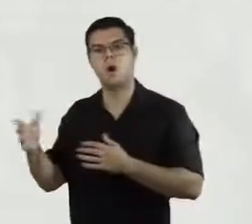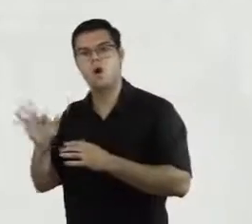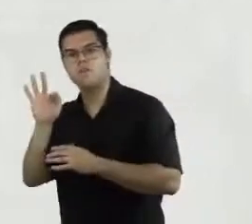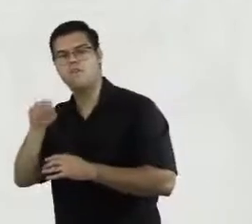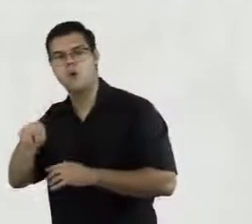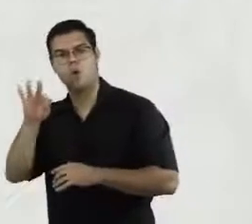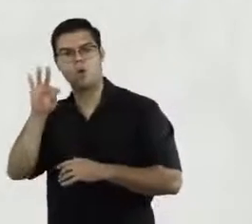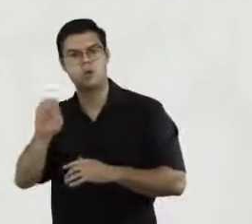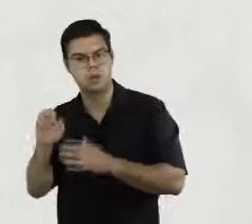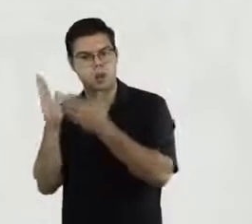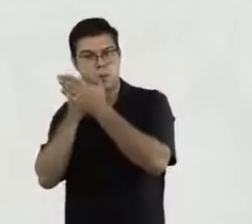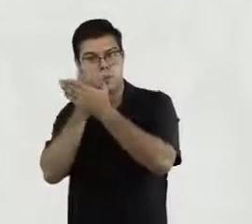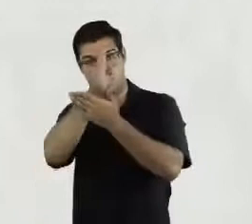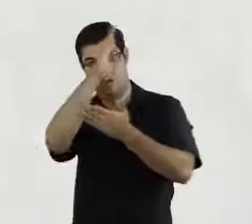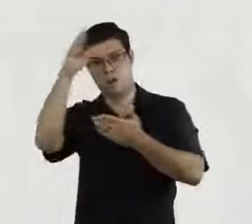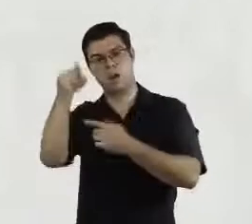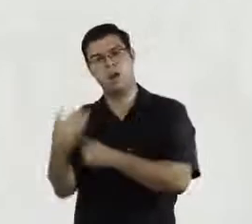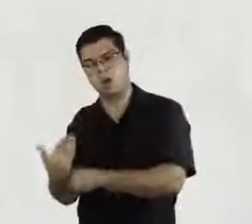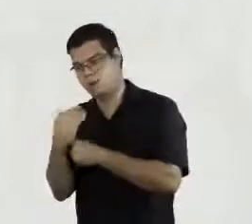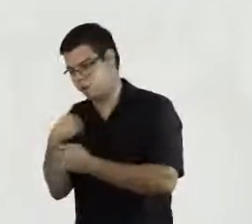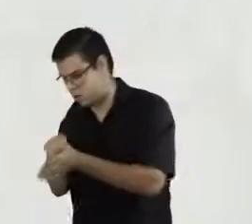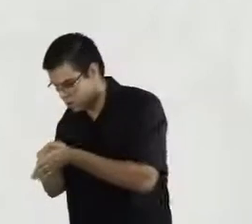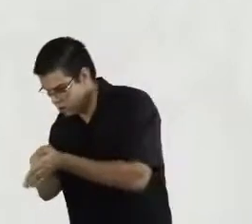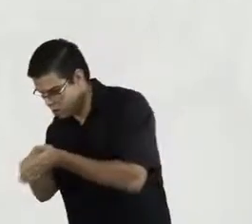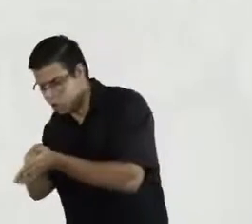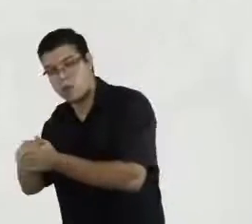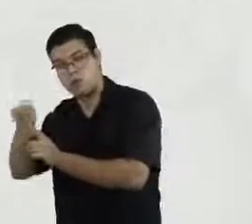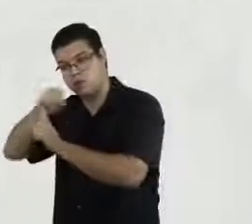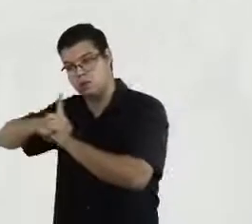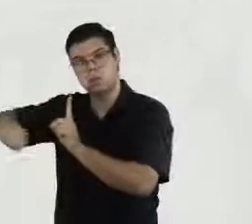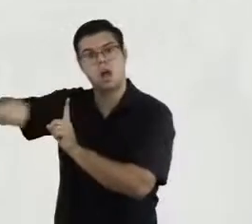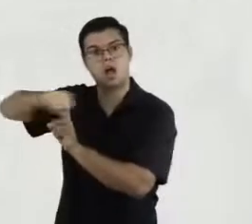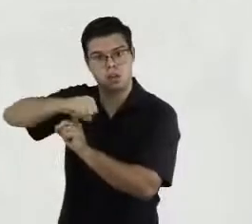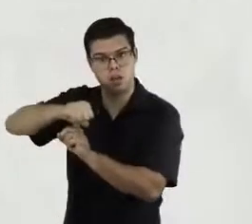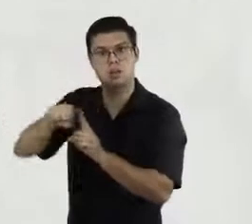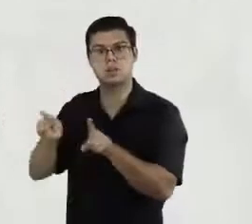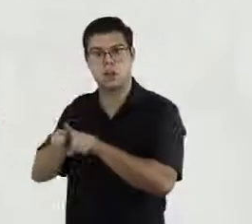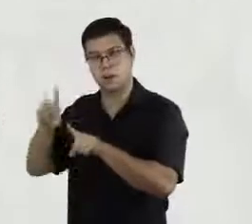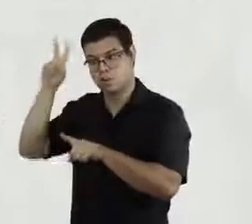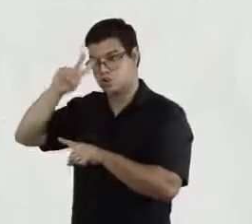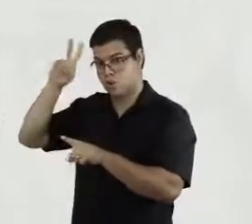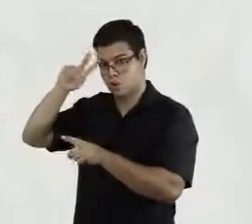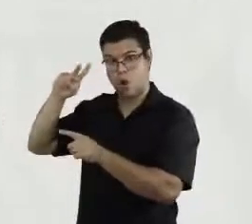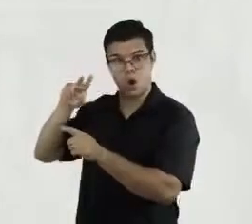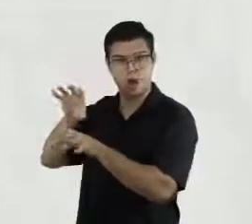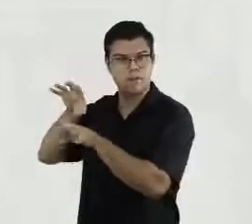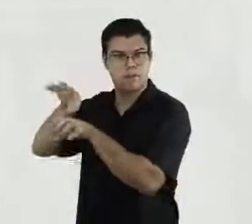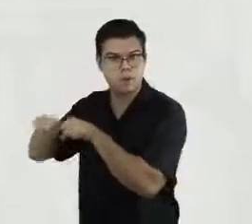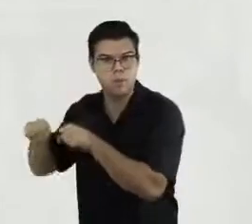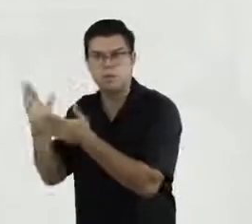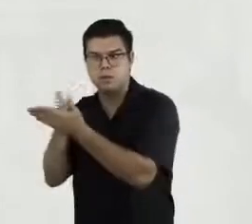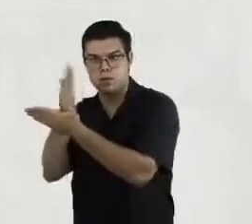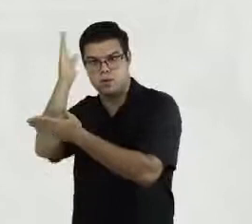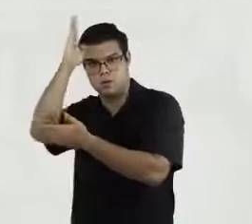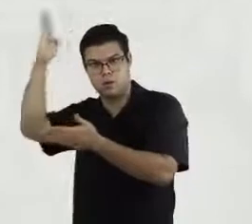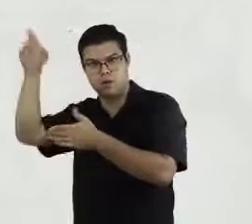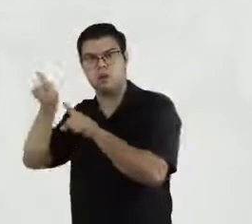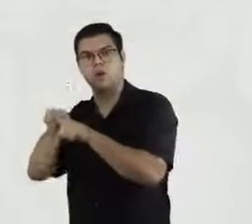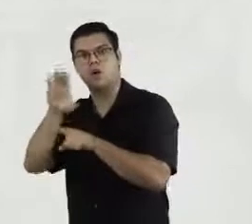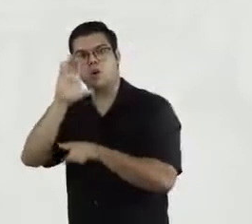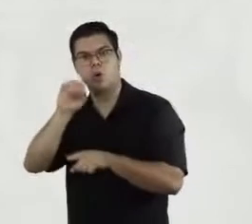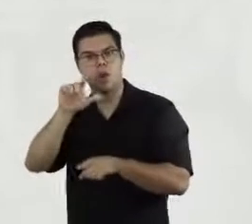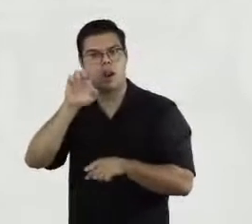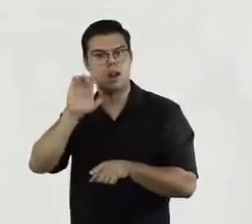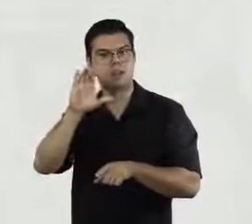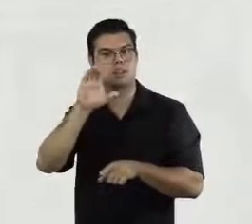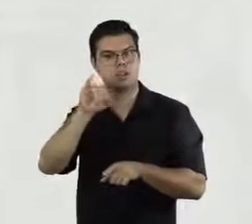para servir de consulta à sociedade, historiadores, bibliógrafos, bibliotecários, colecionadores